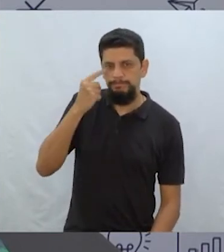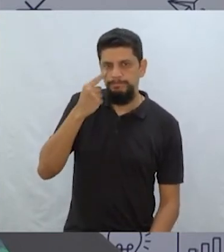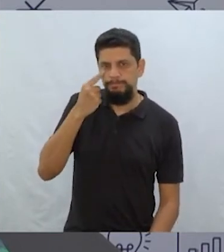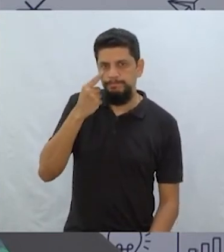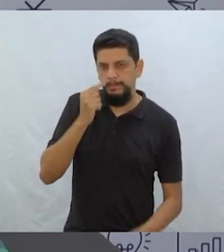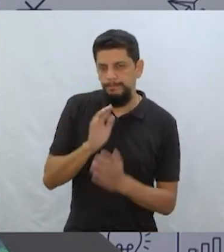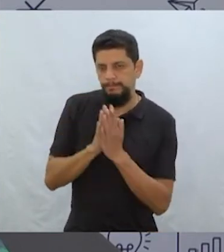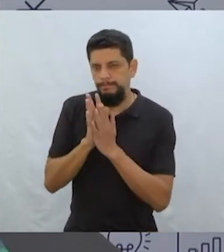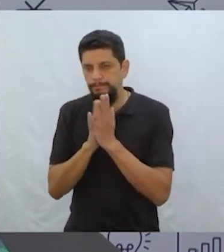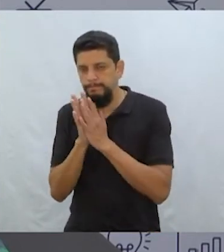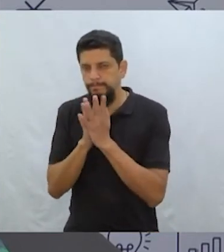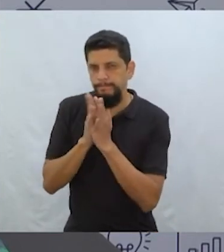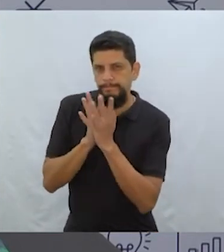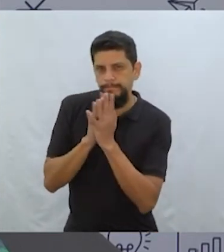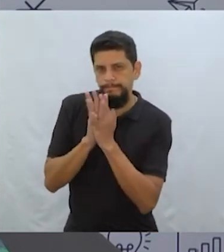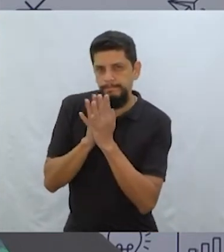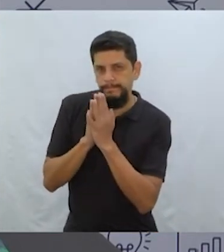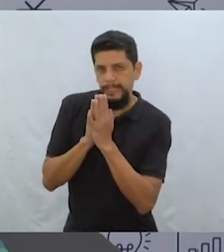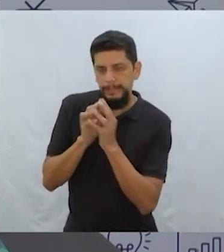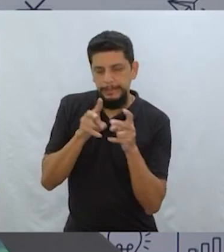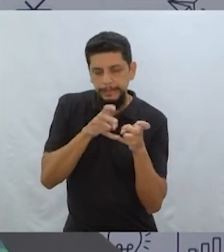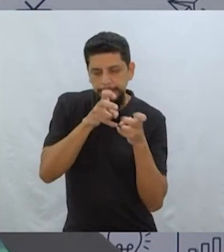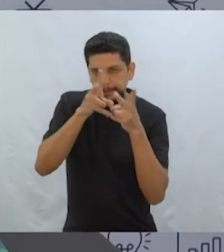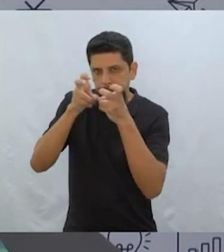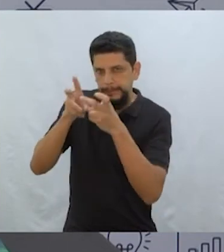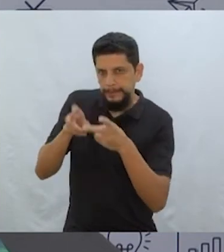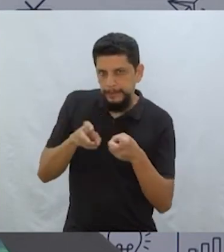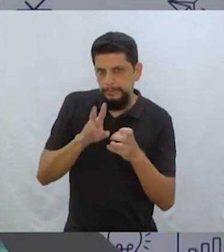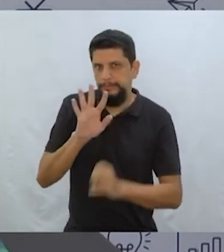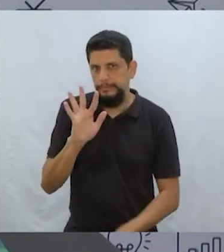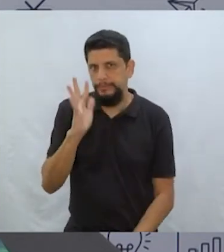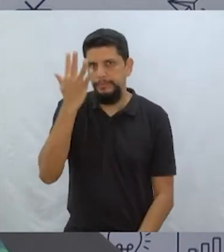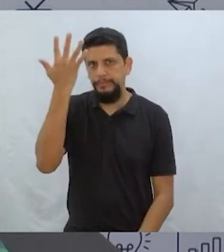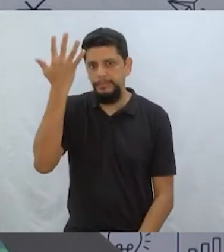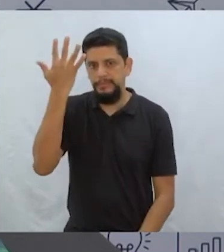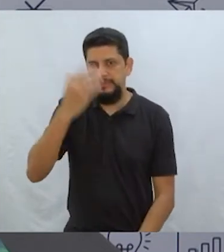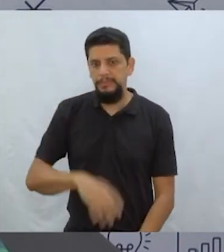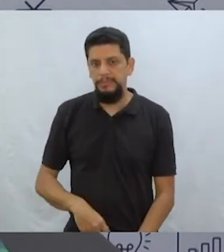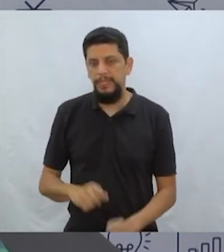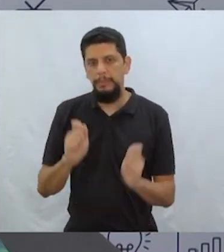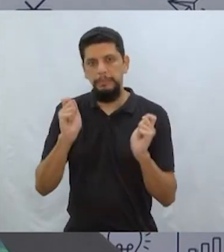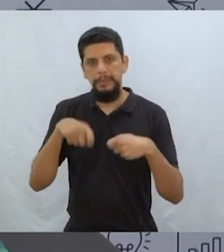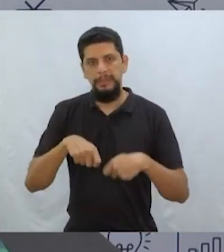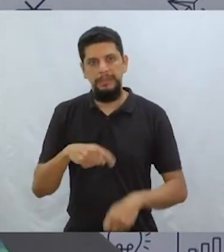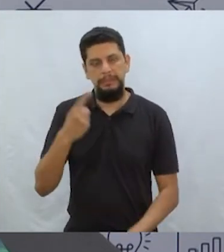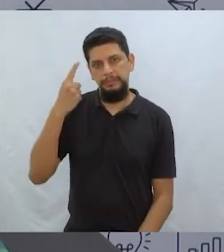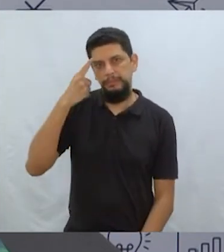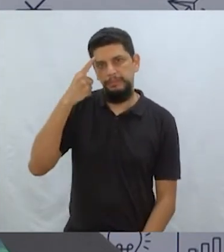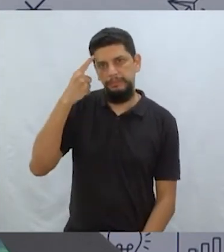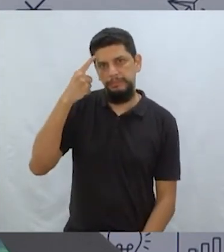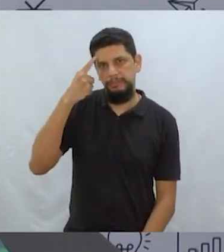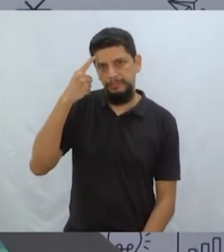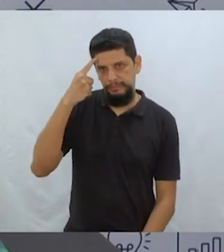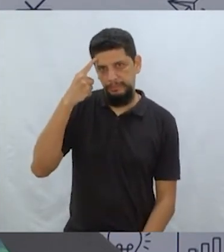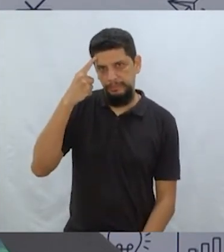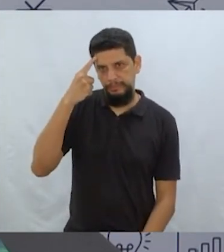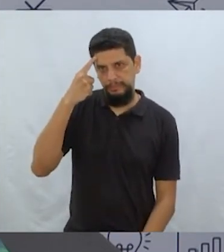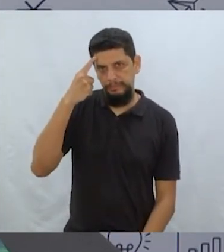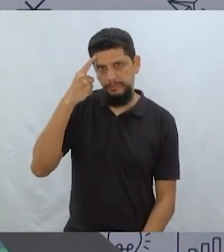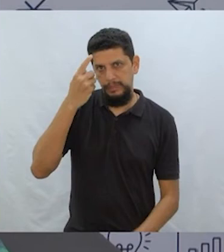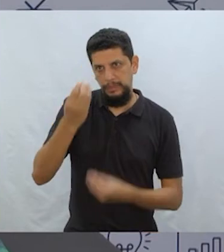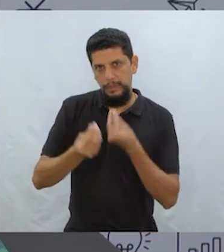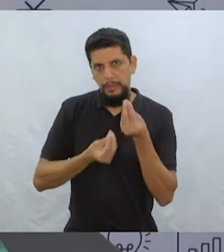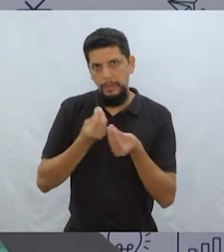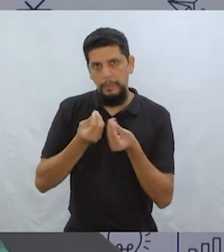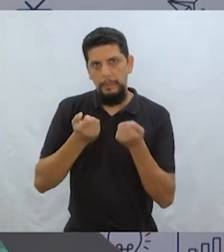olhinhos maliciosos e ele vai só observando o que está acontecendo e possivelmente já pensando em